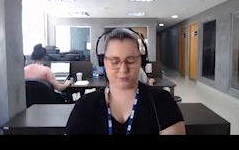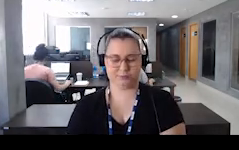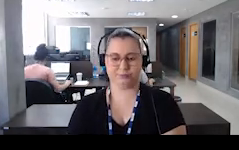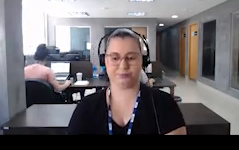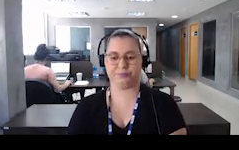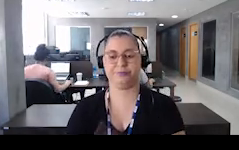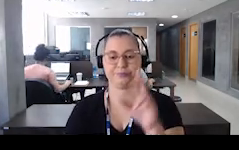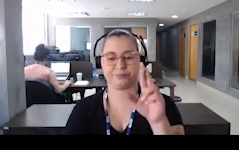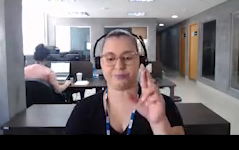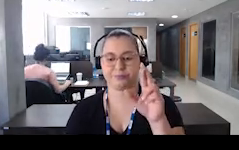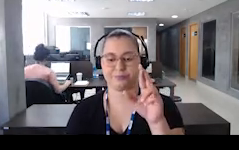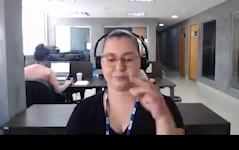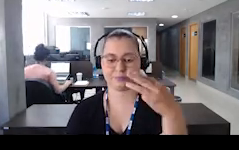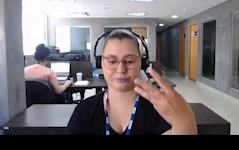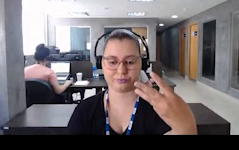R3